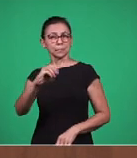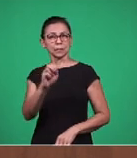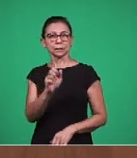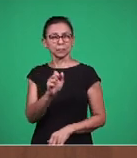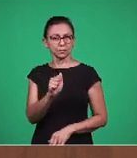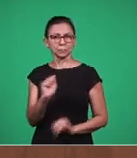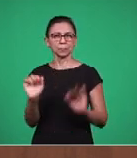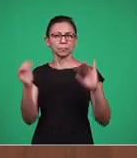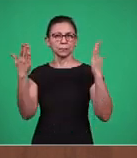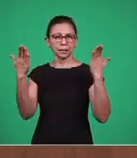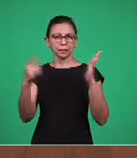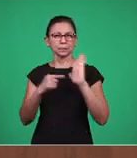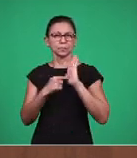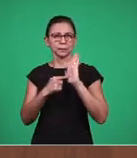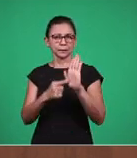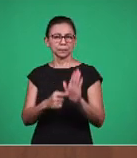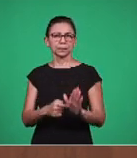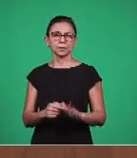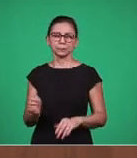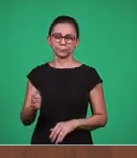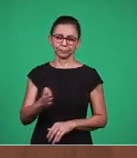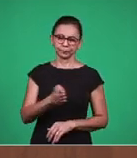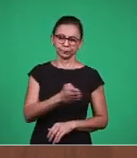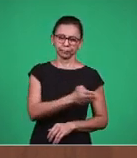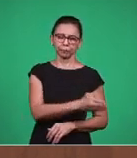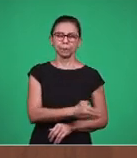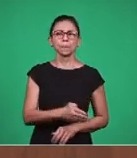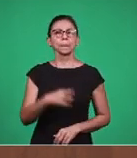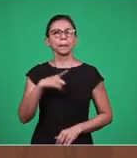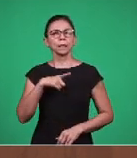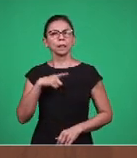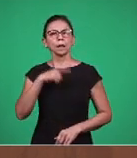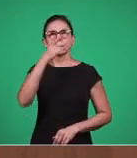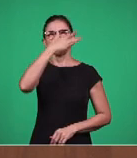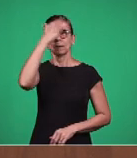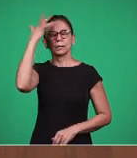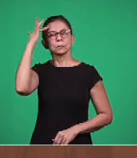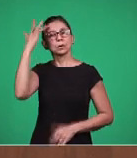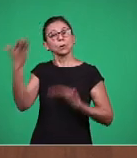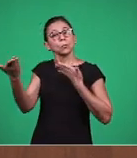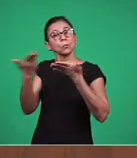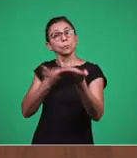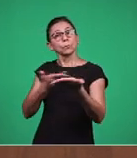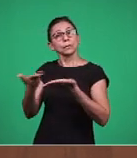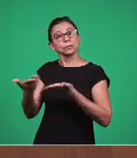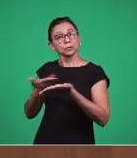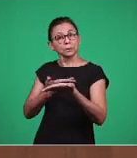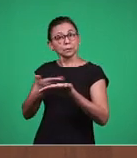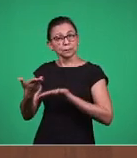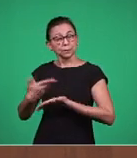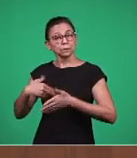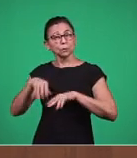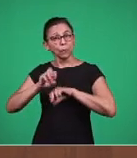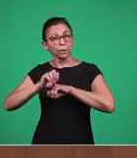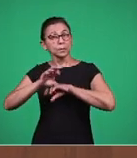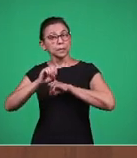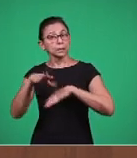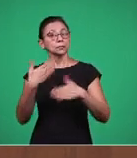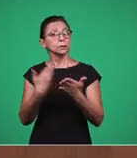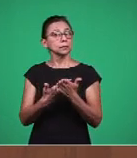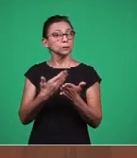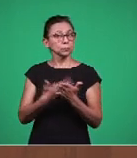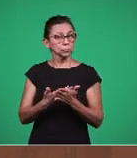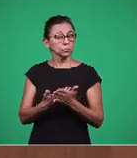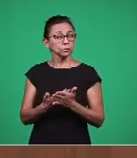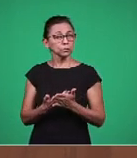interessado, que tem mandado as suas contribuições para a Escola Bíblica Dominical. E hoje até, inclusive, eu quero